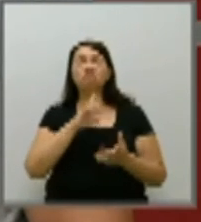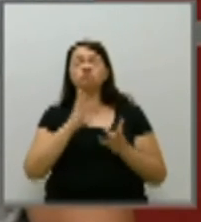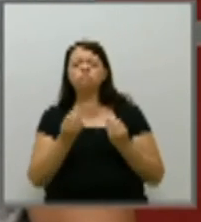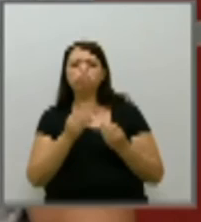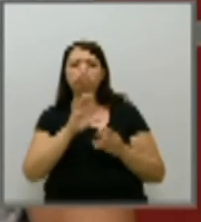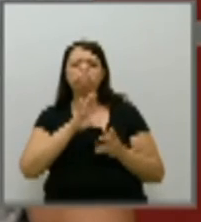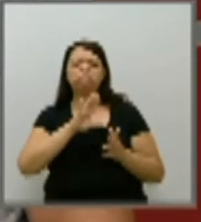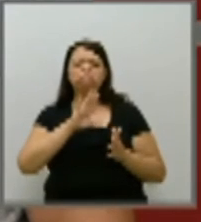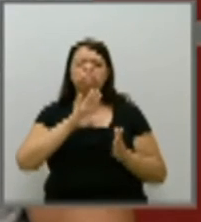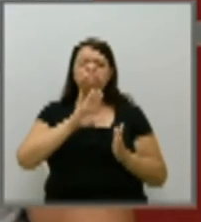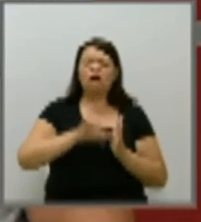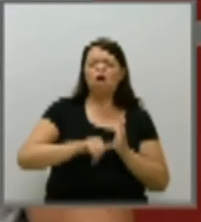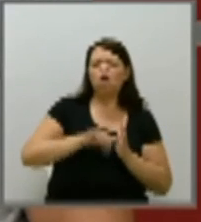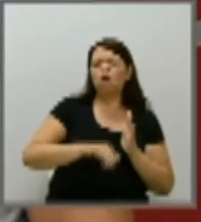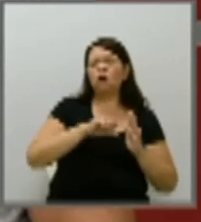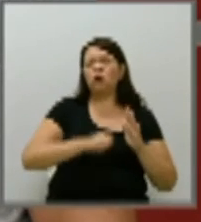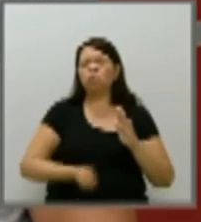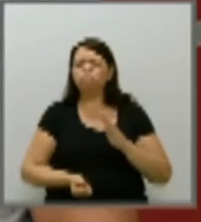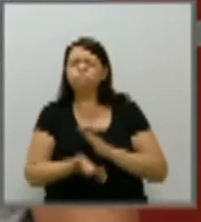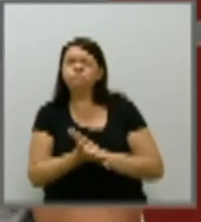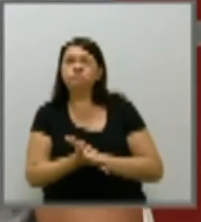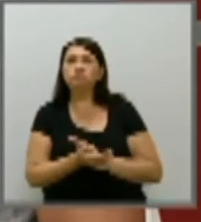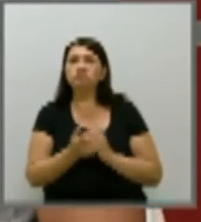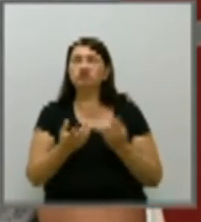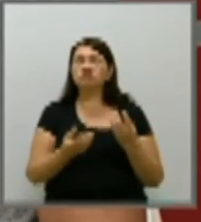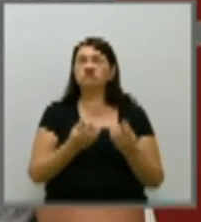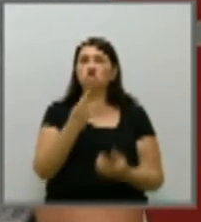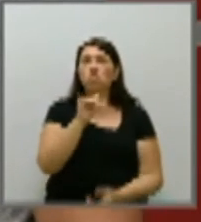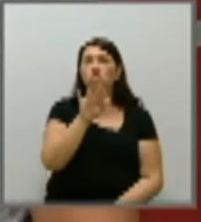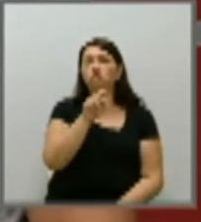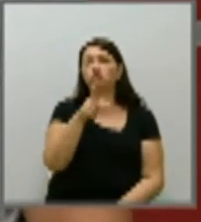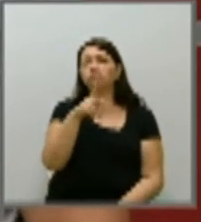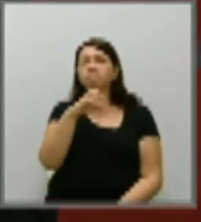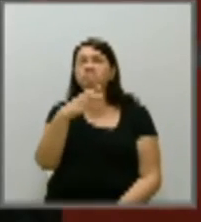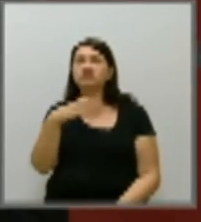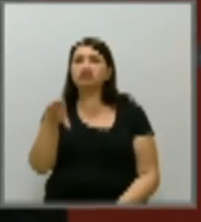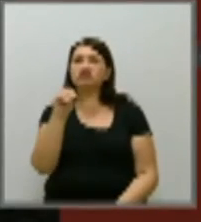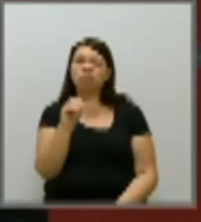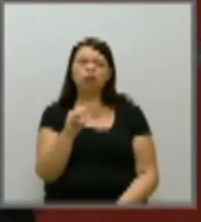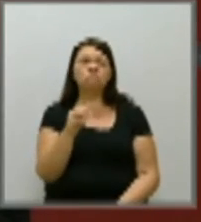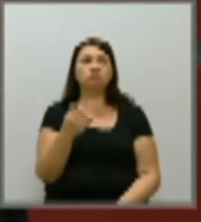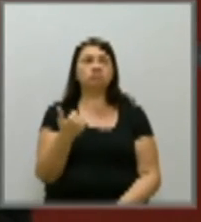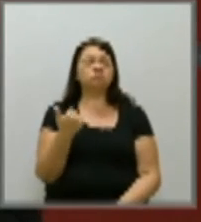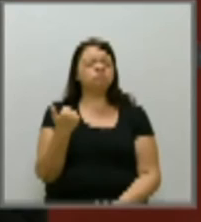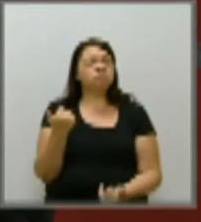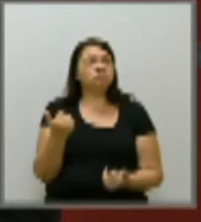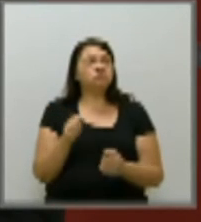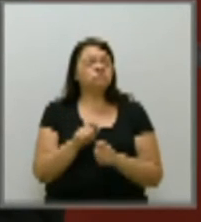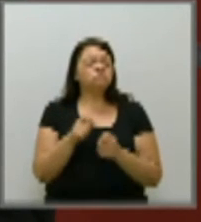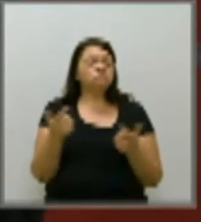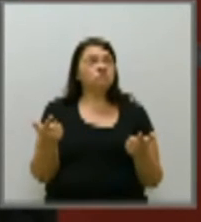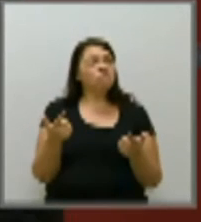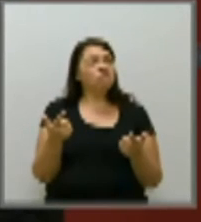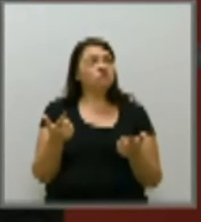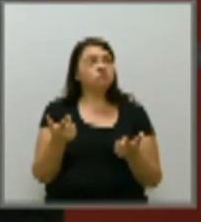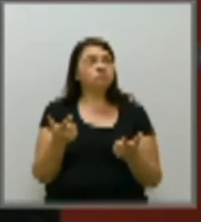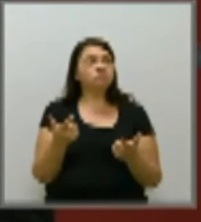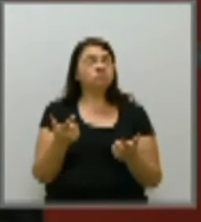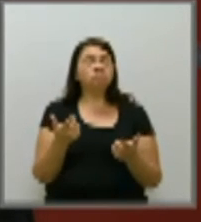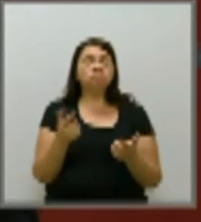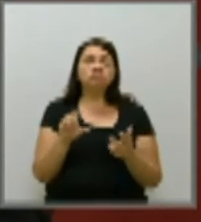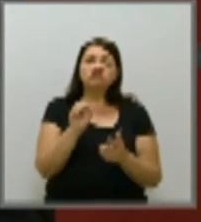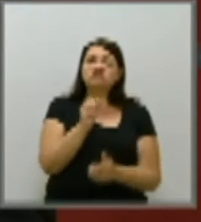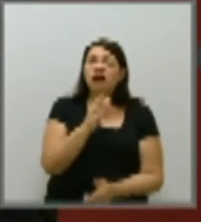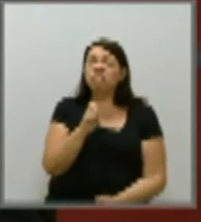de governo, qual é a proposta em relação à corrupção em Gravataí? Sadal, primeiro,